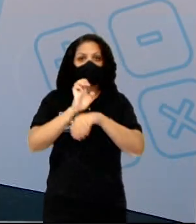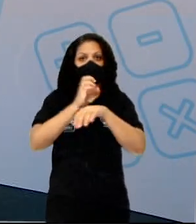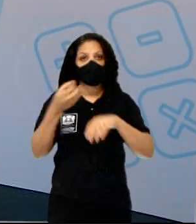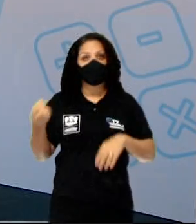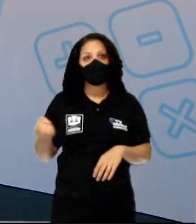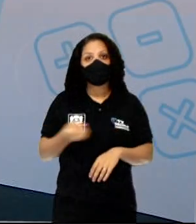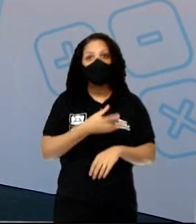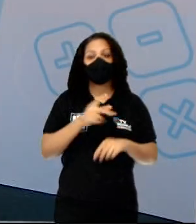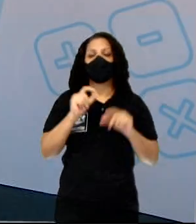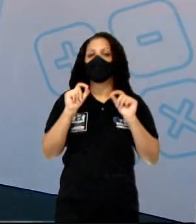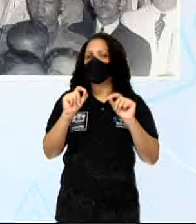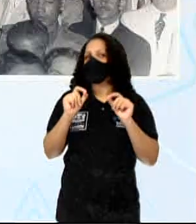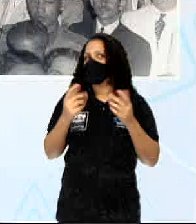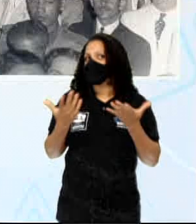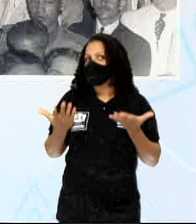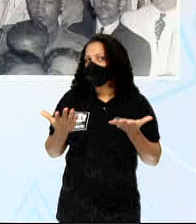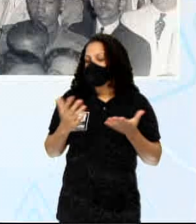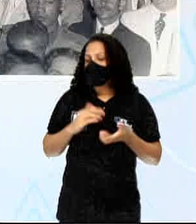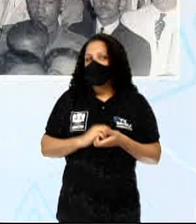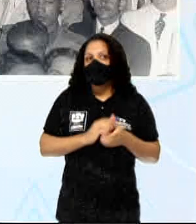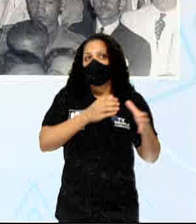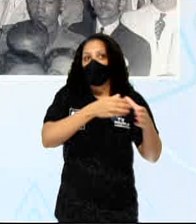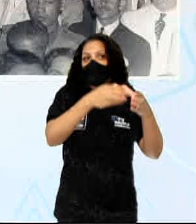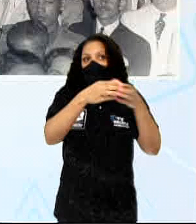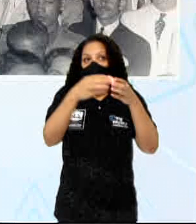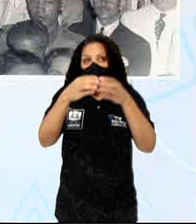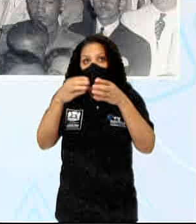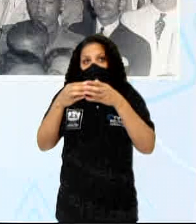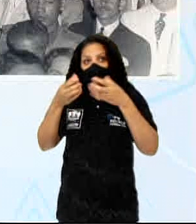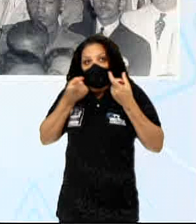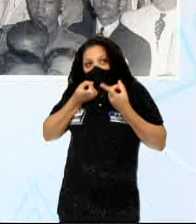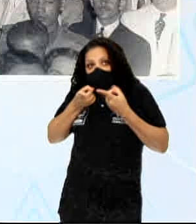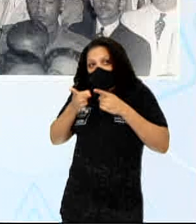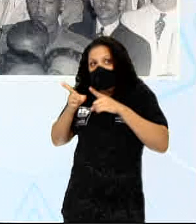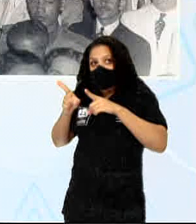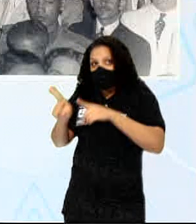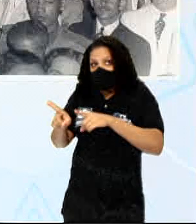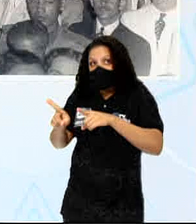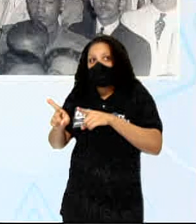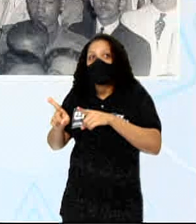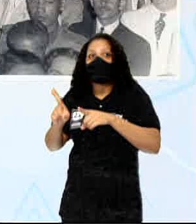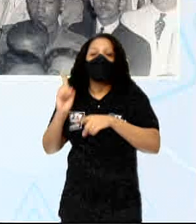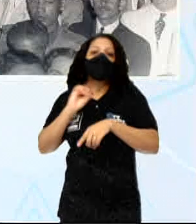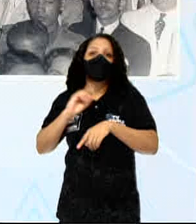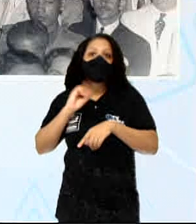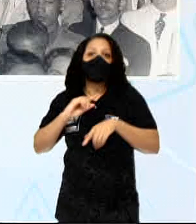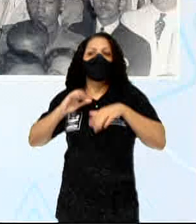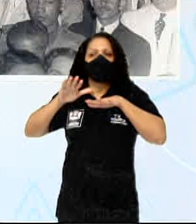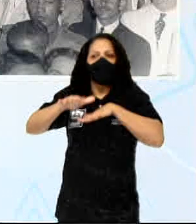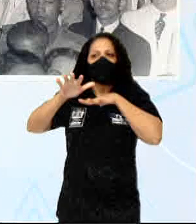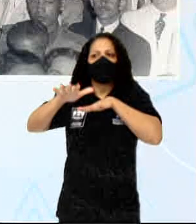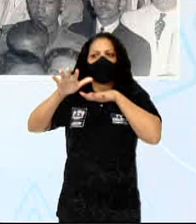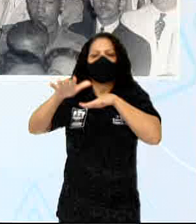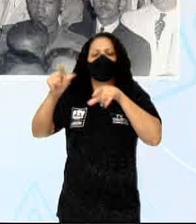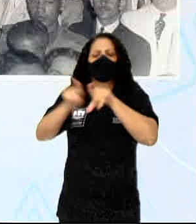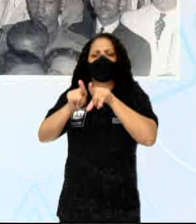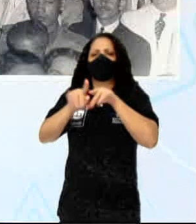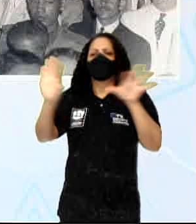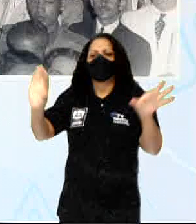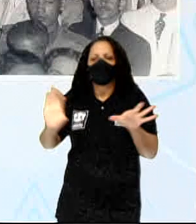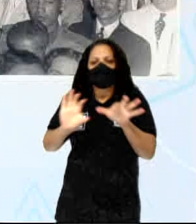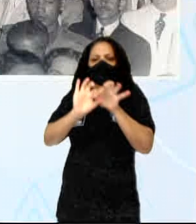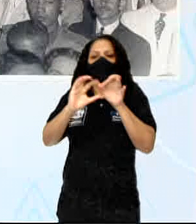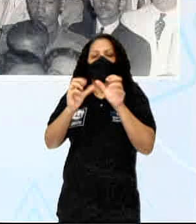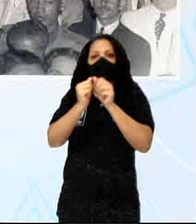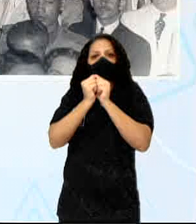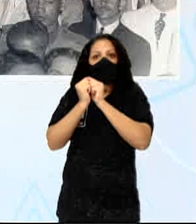Como? Vem embora para o slide, Grupos de oposição, os manifestos dos mineiros e a UNE, eles uniram-se para combater o chamado